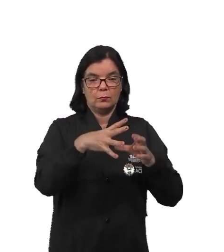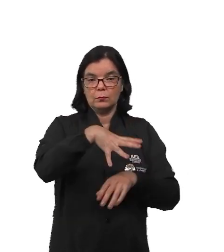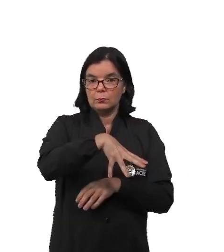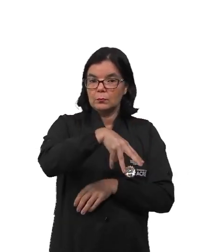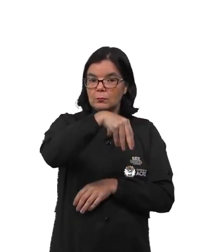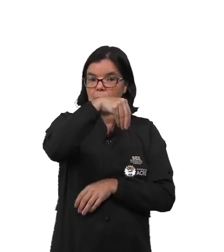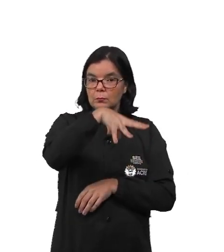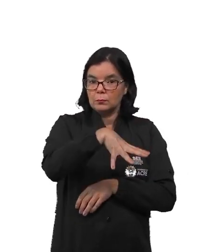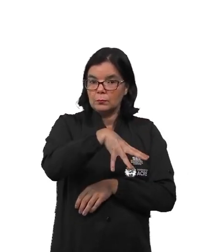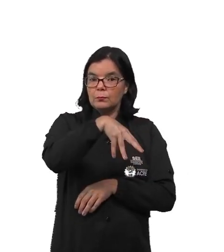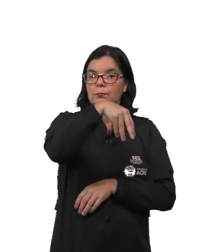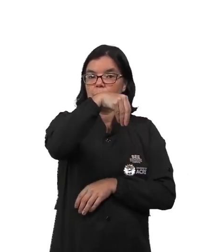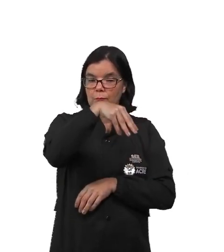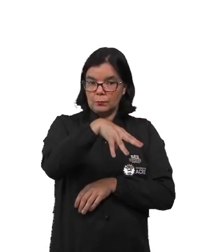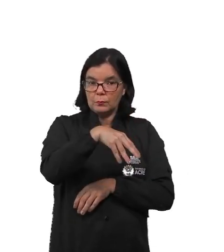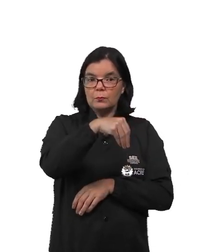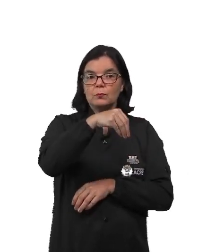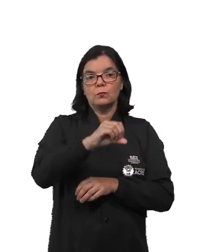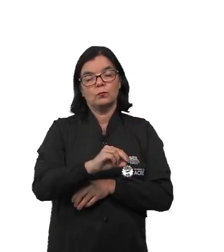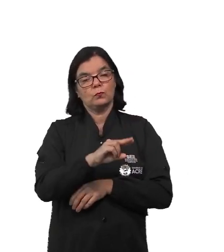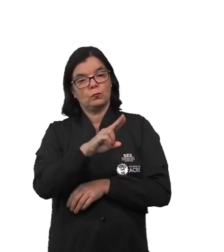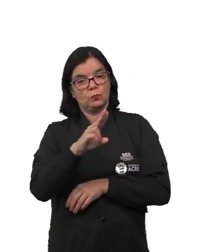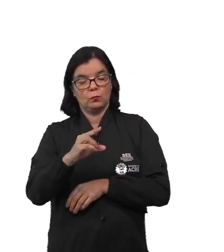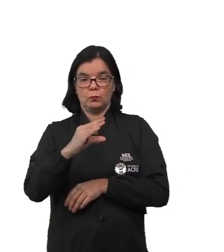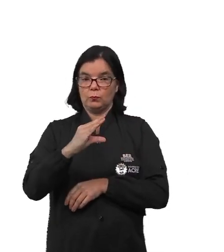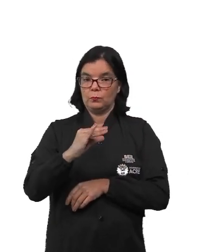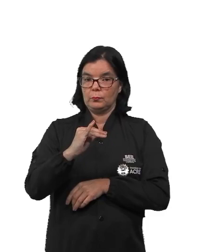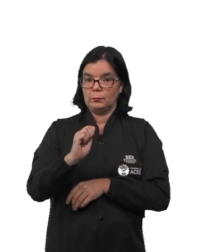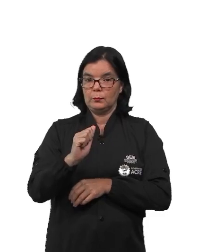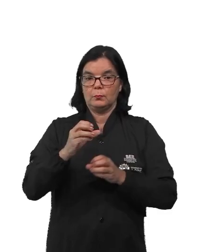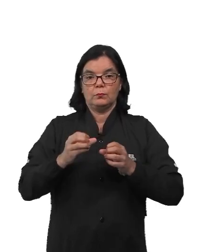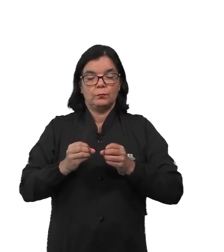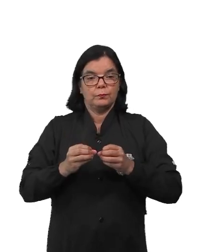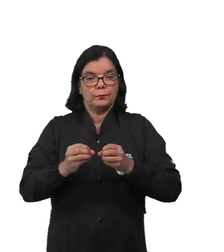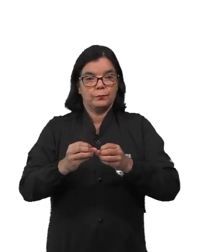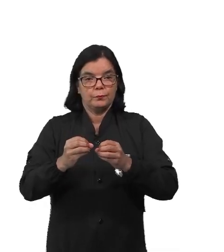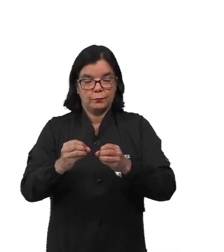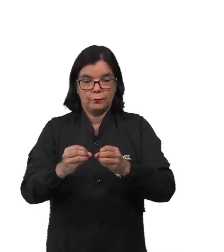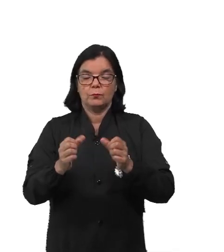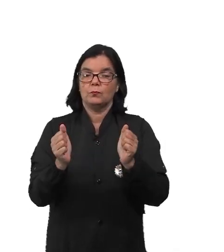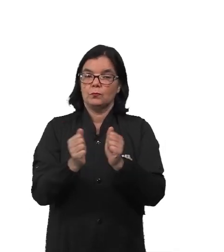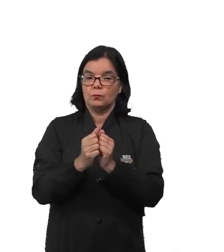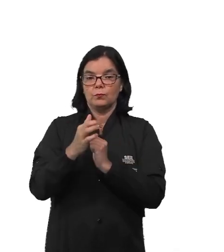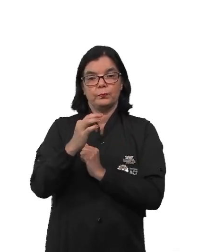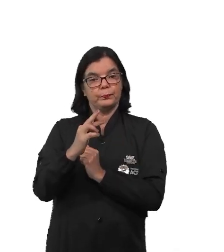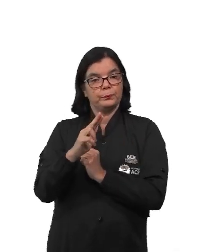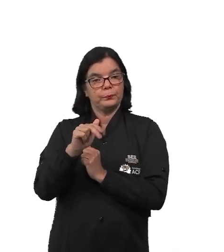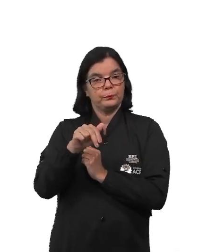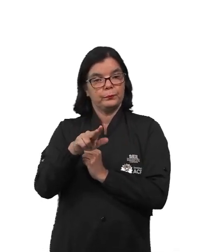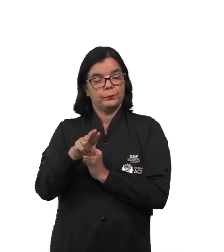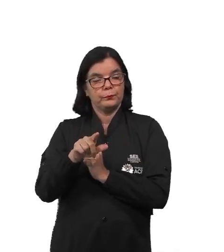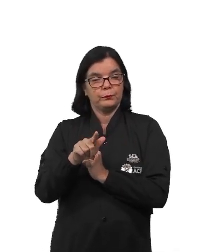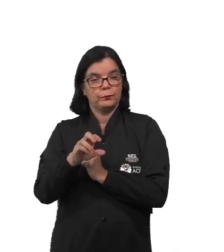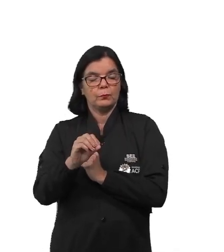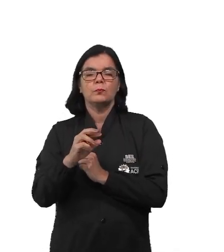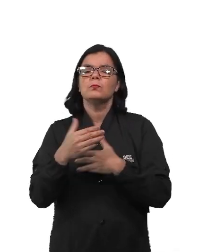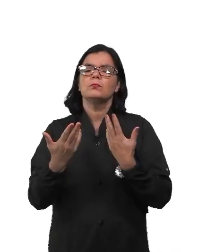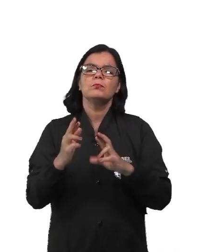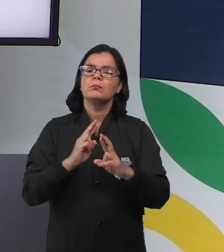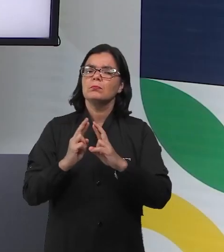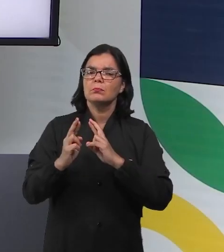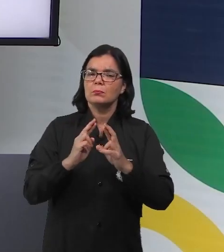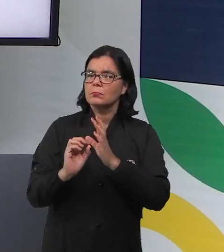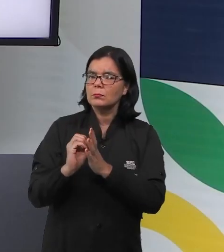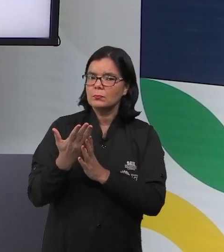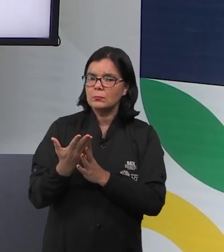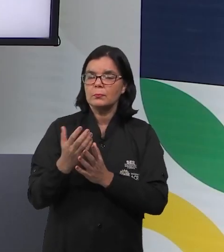algas com fungos ou cianobactérias com fungos. Qual é a relação que acontece aqui?